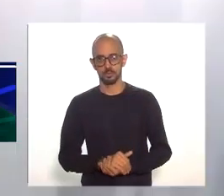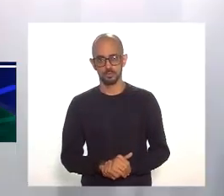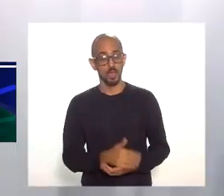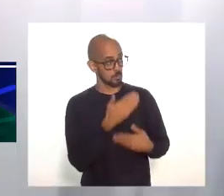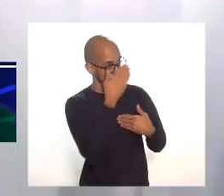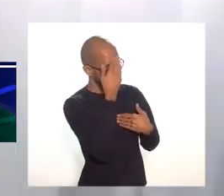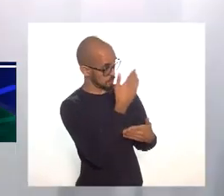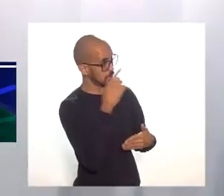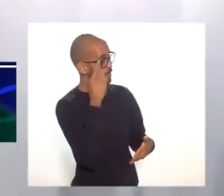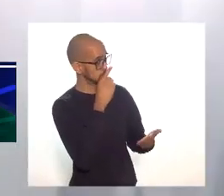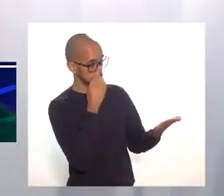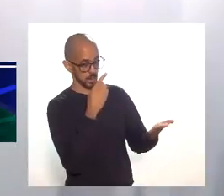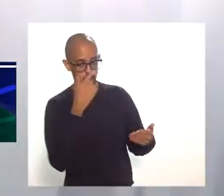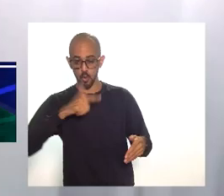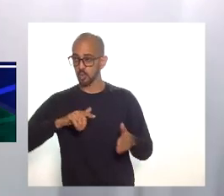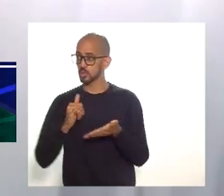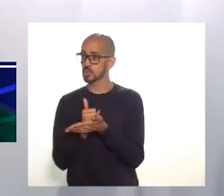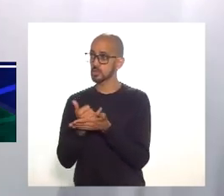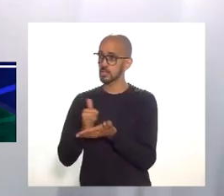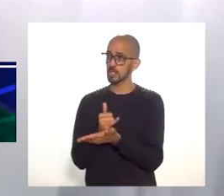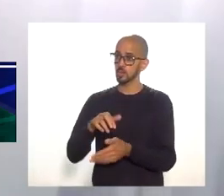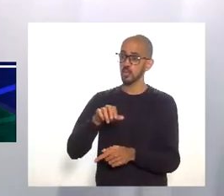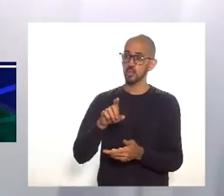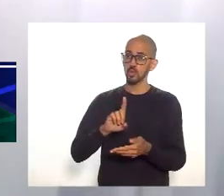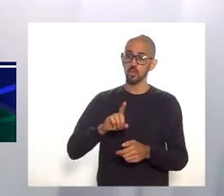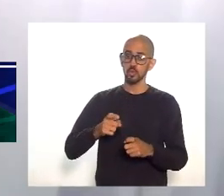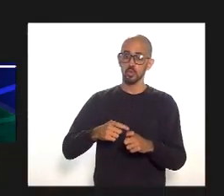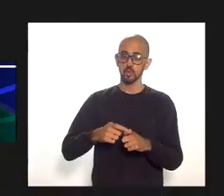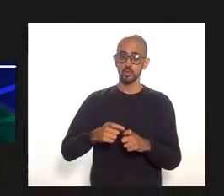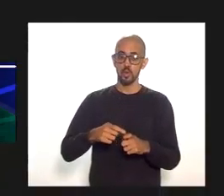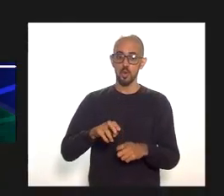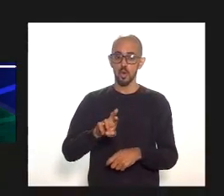Obrigada, deputado. Próximo inscrito, deputado Rubens Bom Tempo.